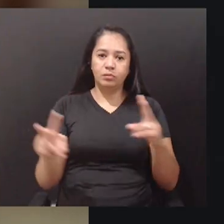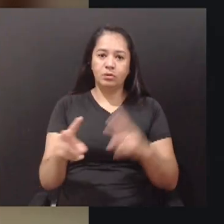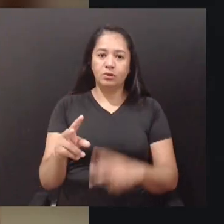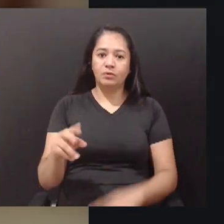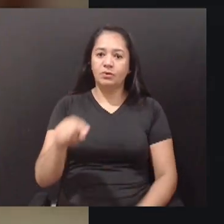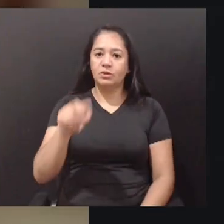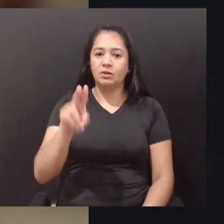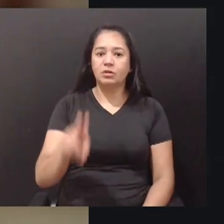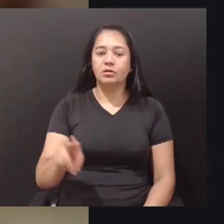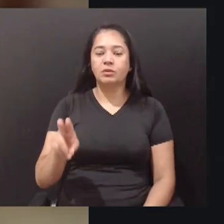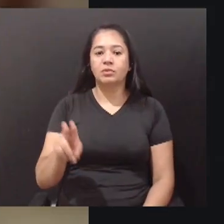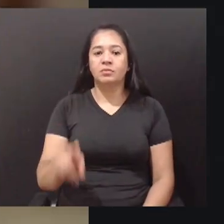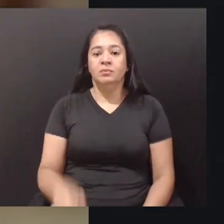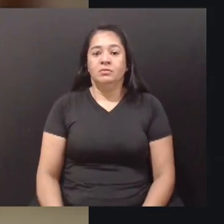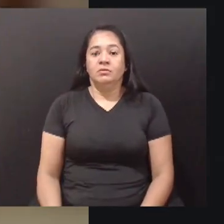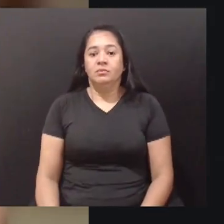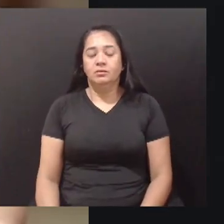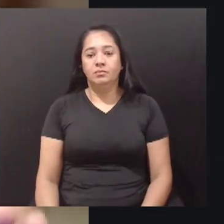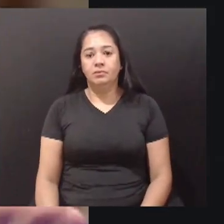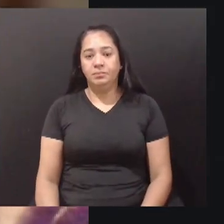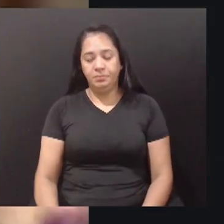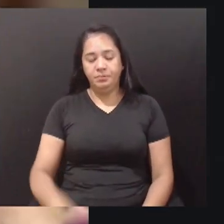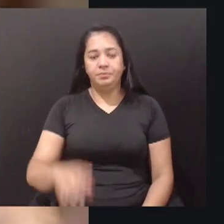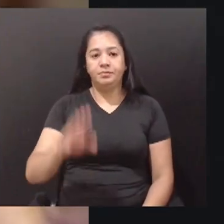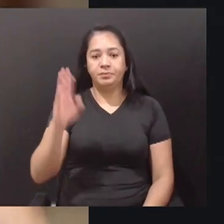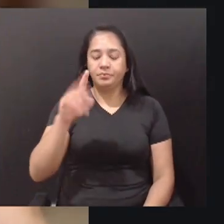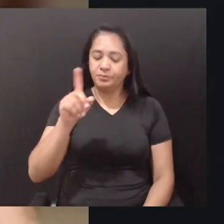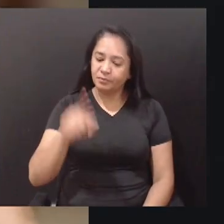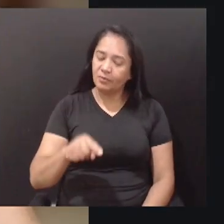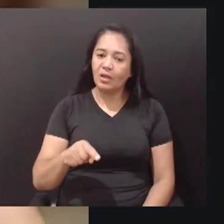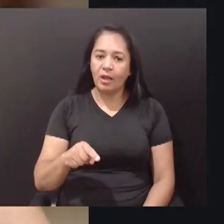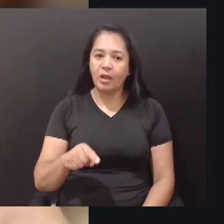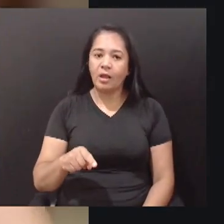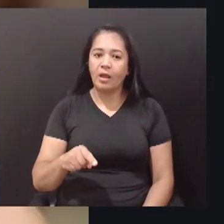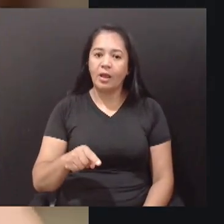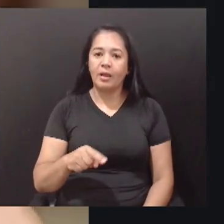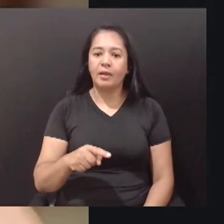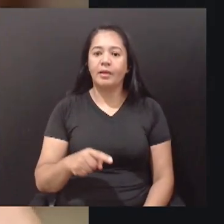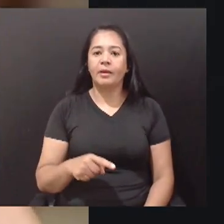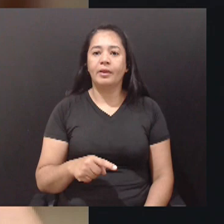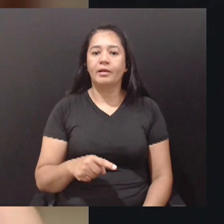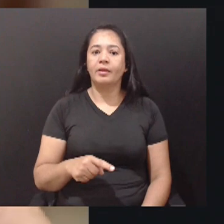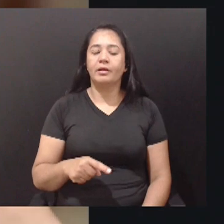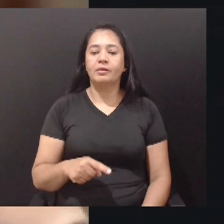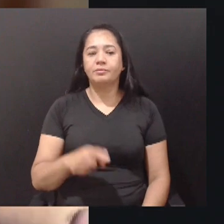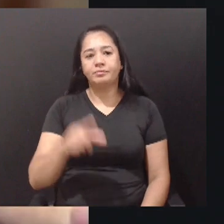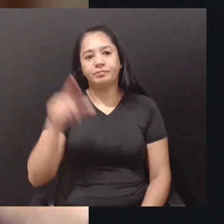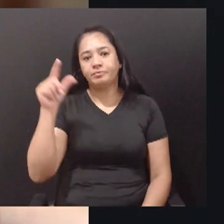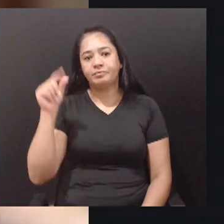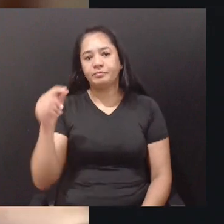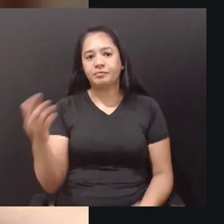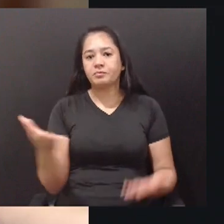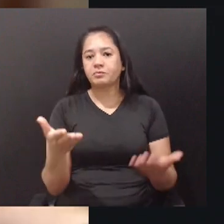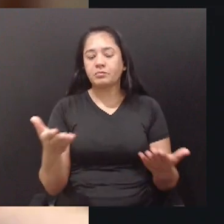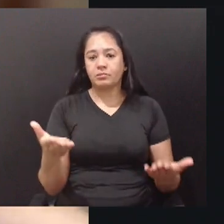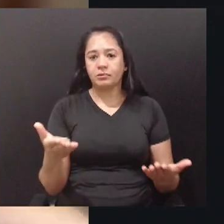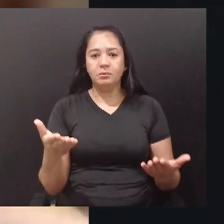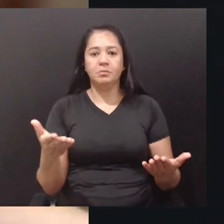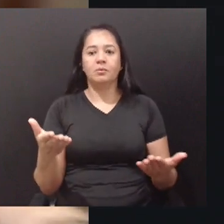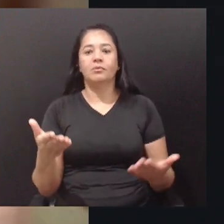ser privilegiado, eu acho que ele era privilegiado. Nós então estamos entrando agora no